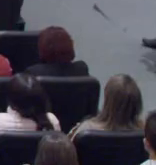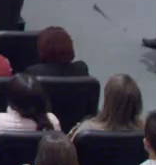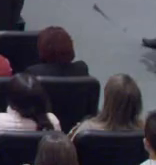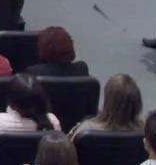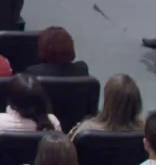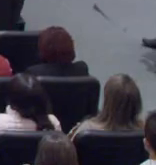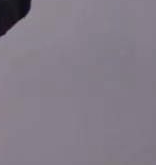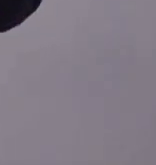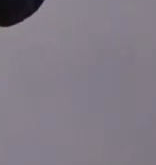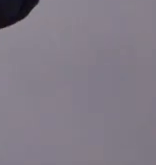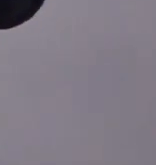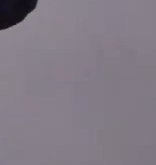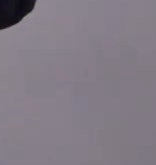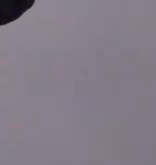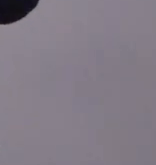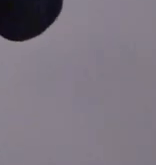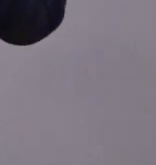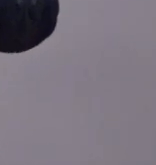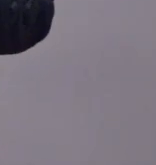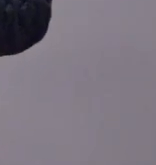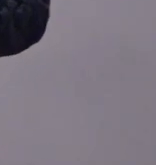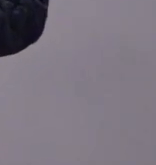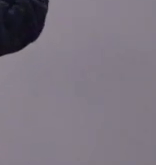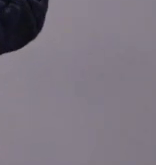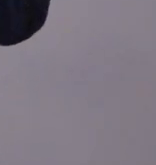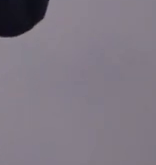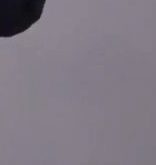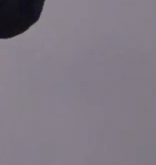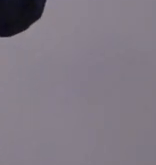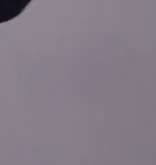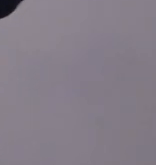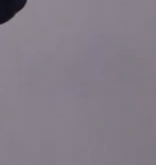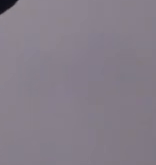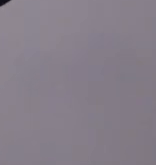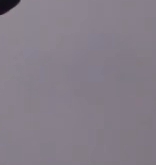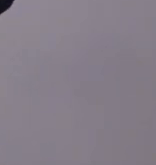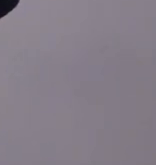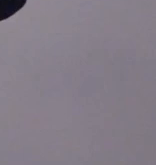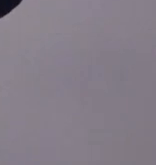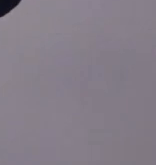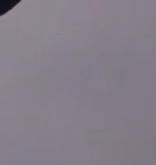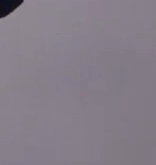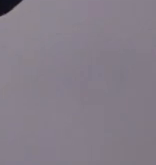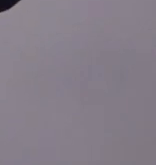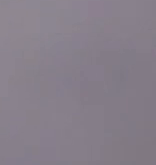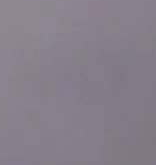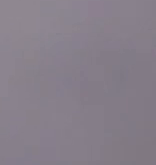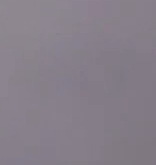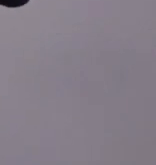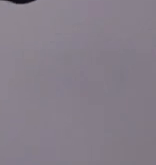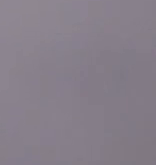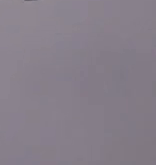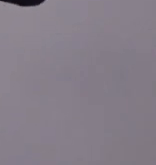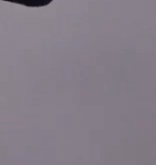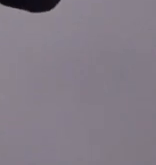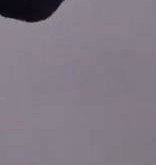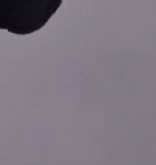E também senhora Vânia Guareschi Souto, assistente social e assessora em políticas públicas da Grande